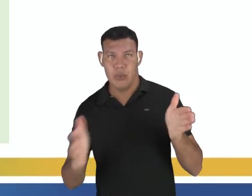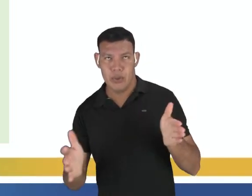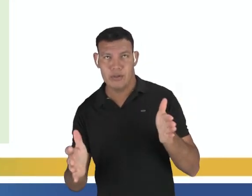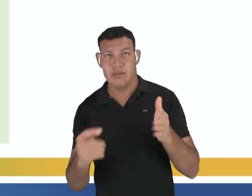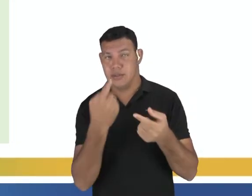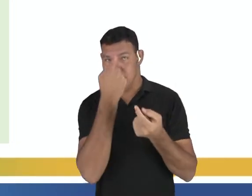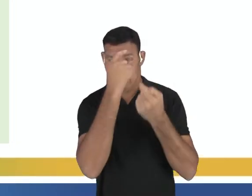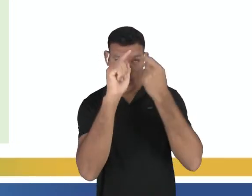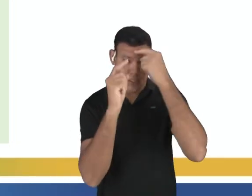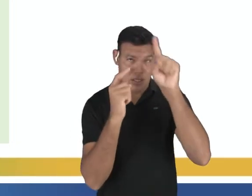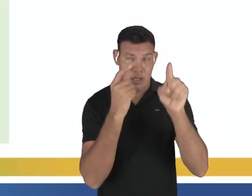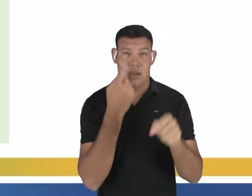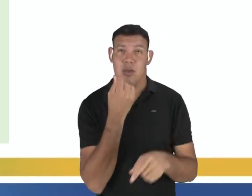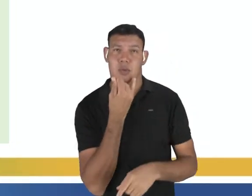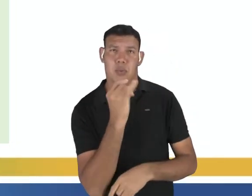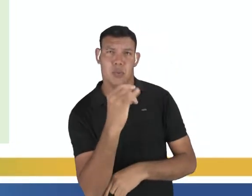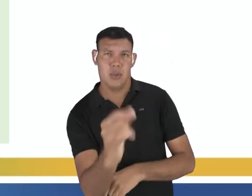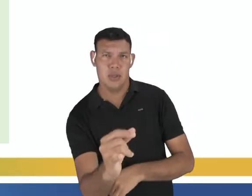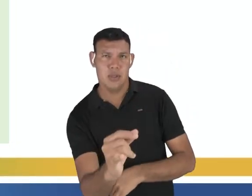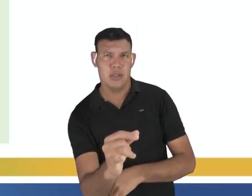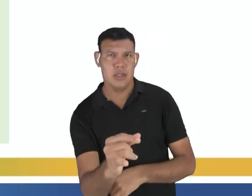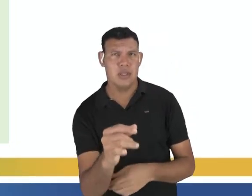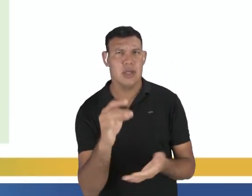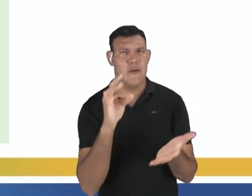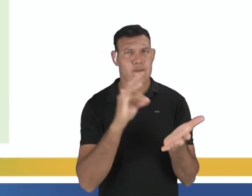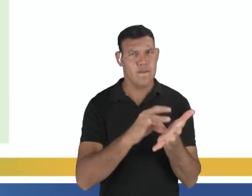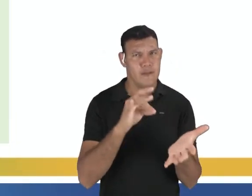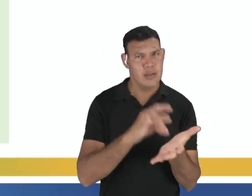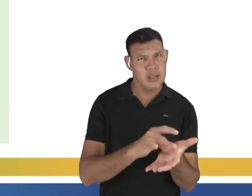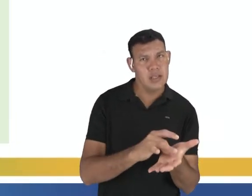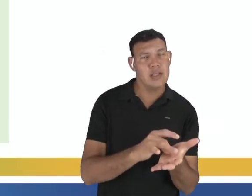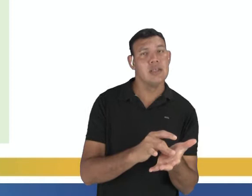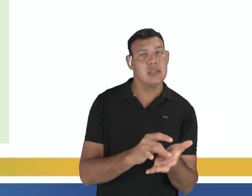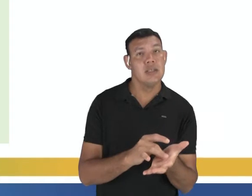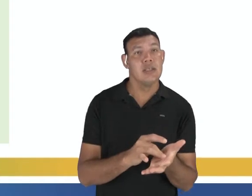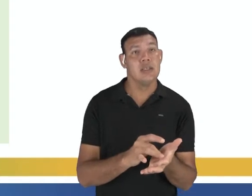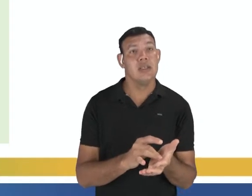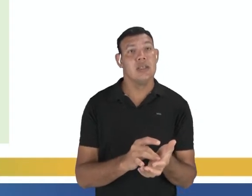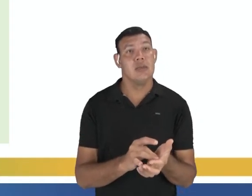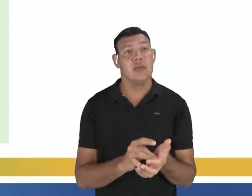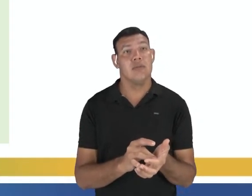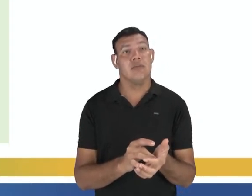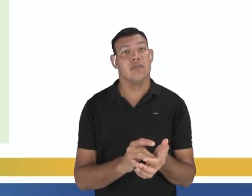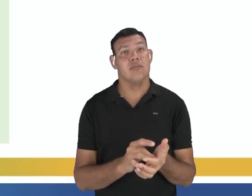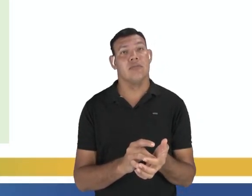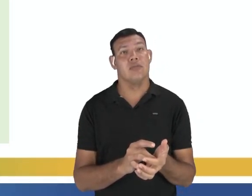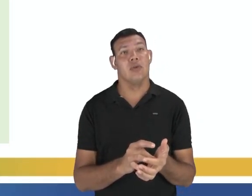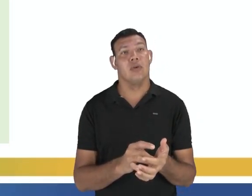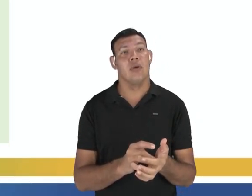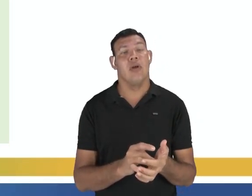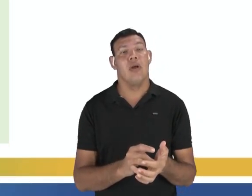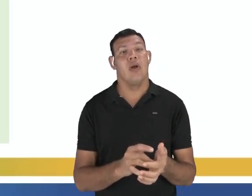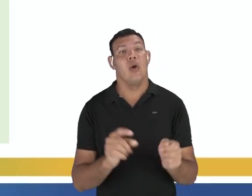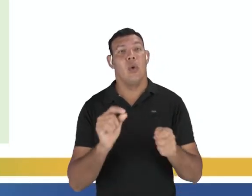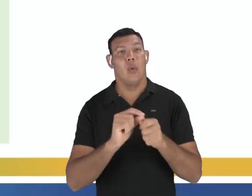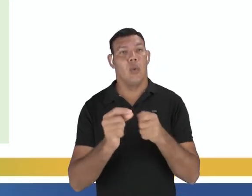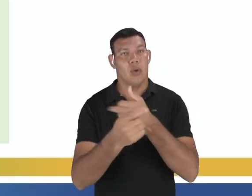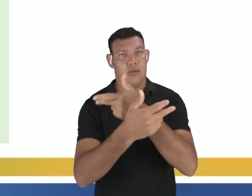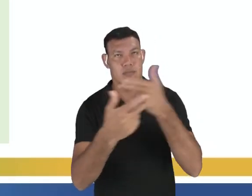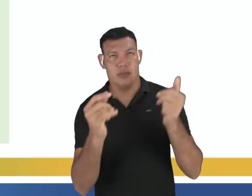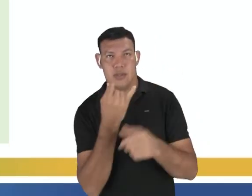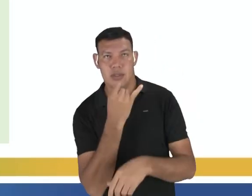de produção de energia causa impactos no meio ambiente? Então são duas questões ali discursivas, né? Bem simples também. E aí, o que vocês